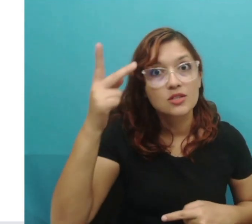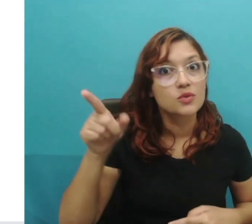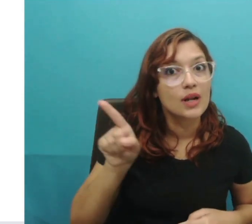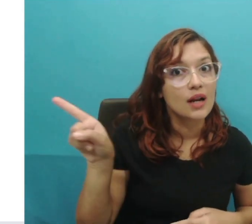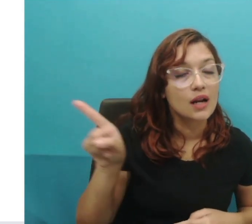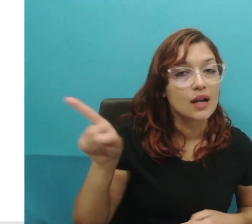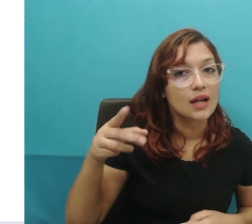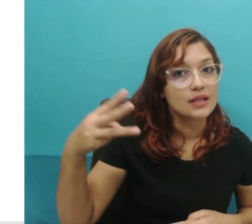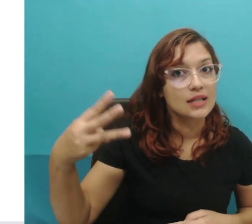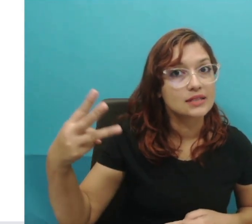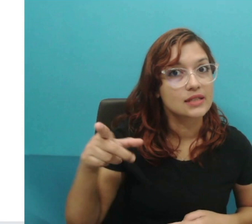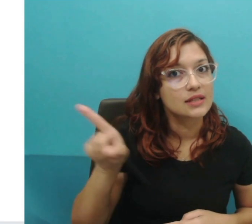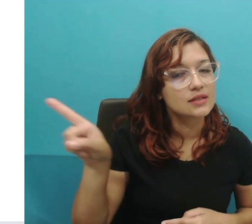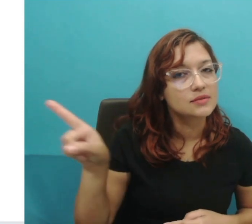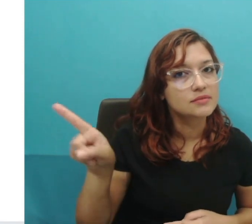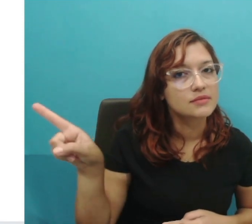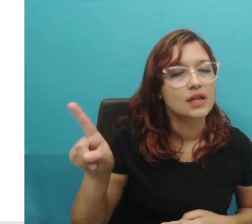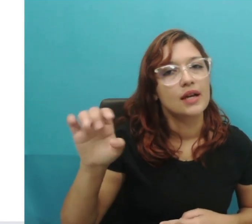seu.